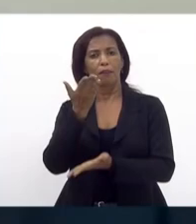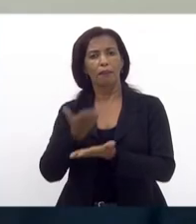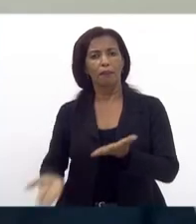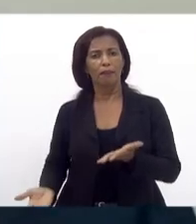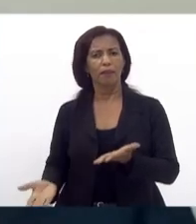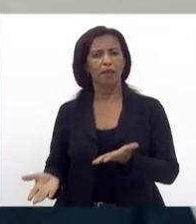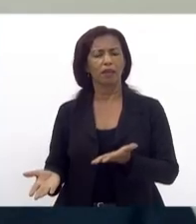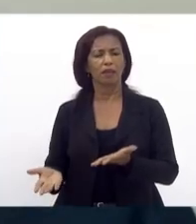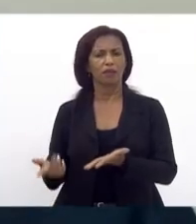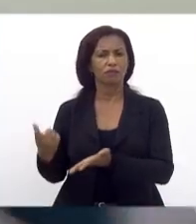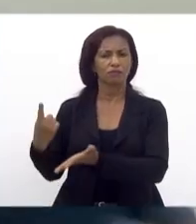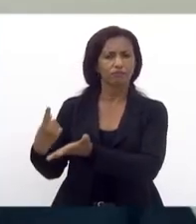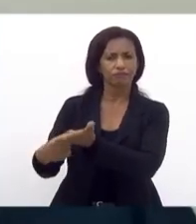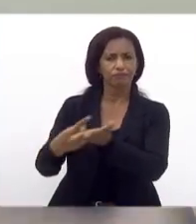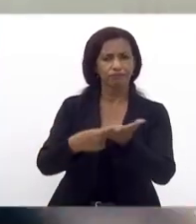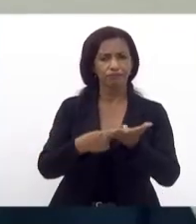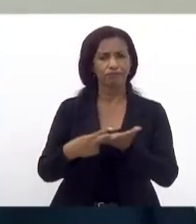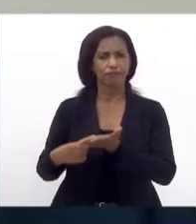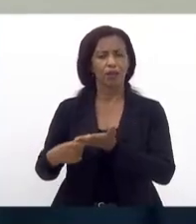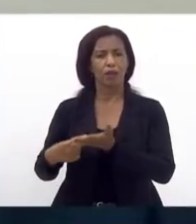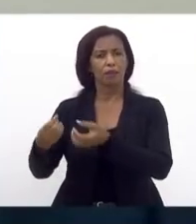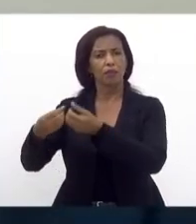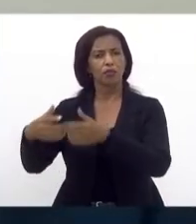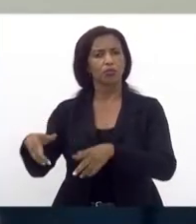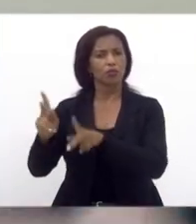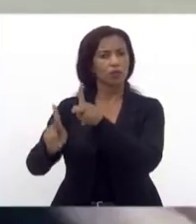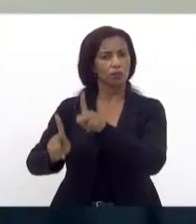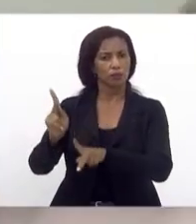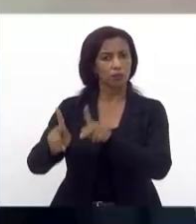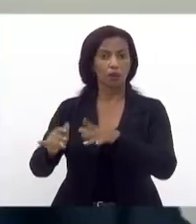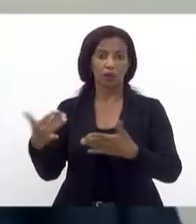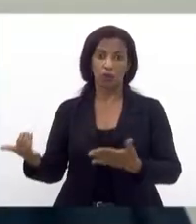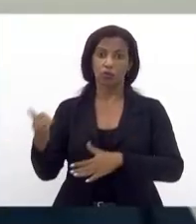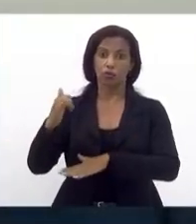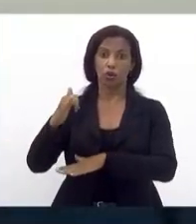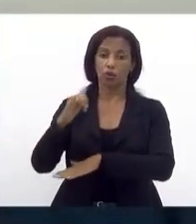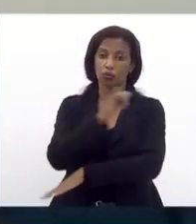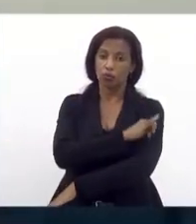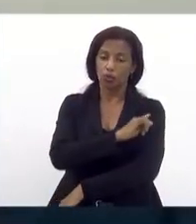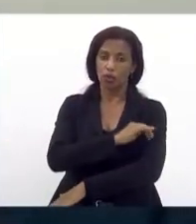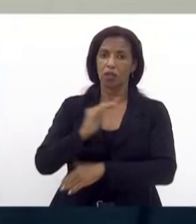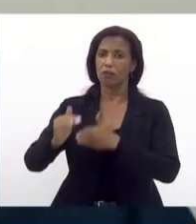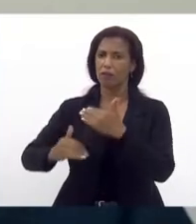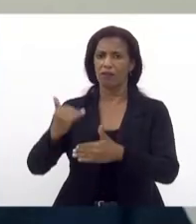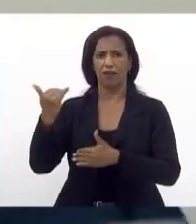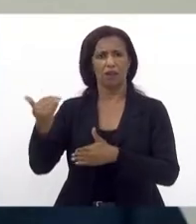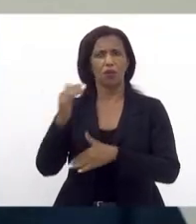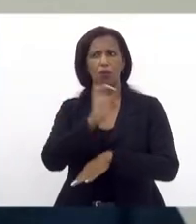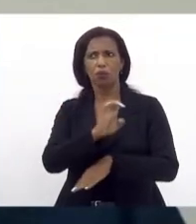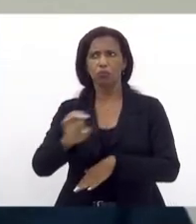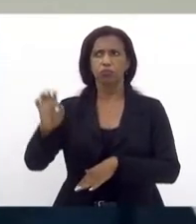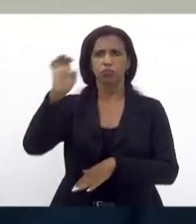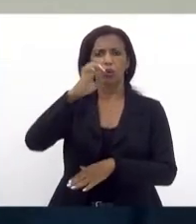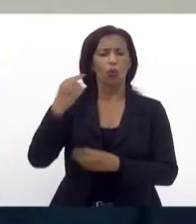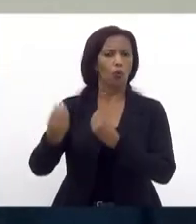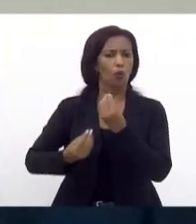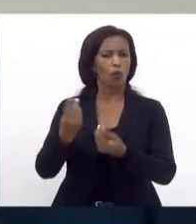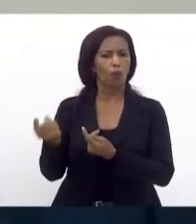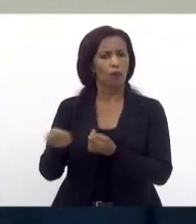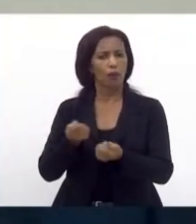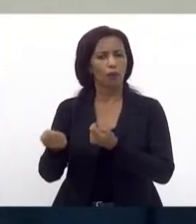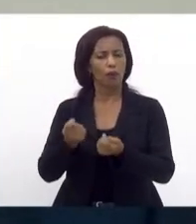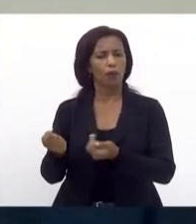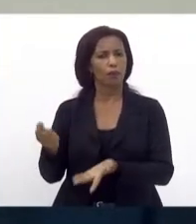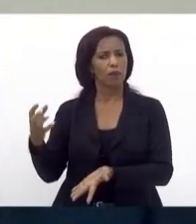da conectividade, prejudicando a população, né, não só do Rio de Janeiro, mas vai além do Rio de Janeiro, como a economia